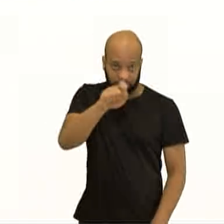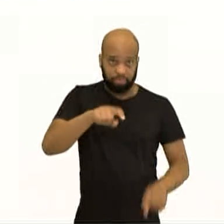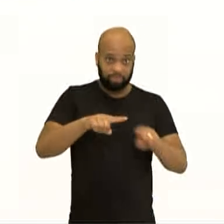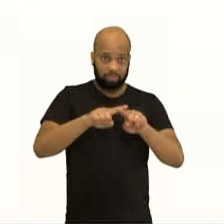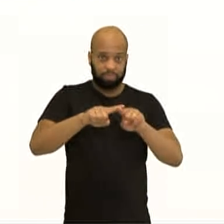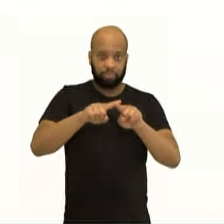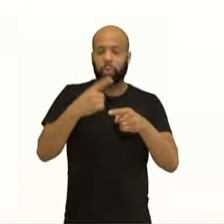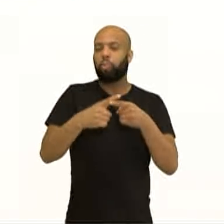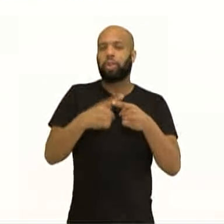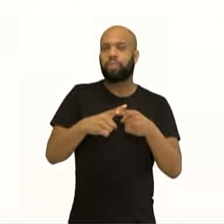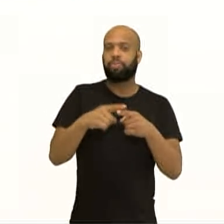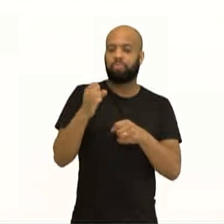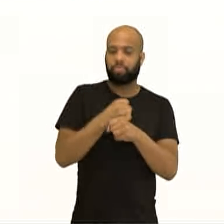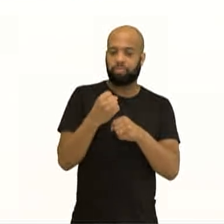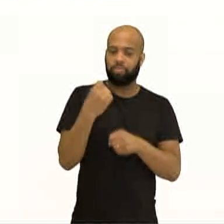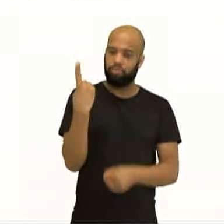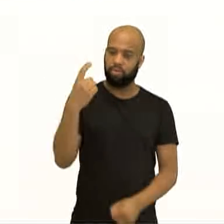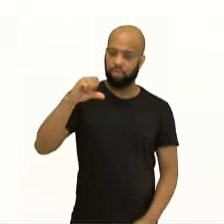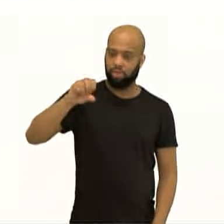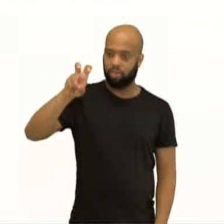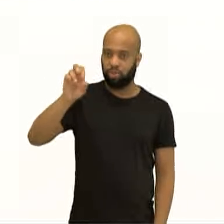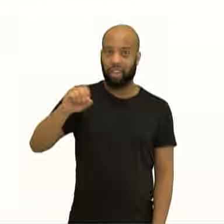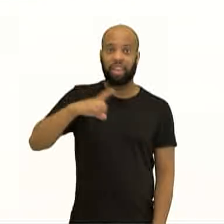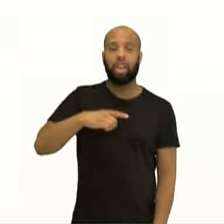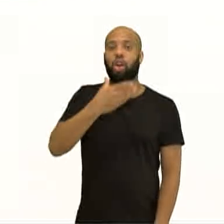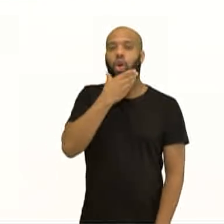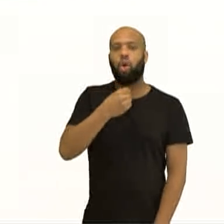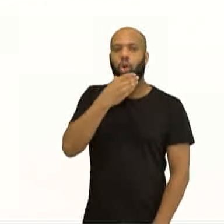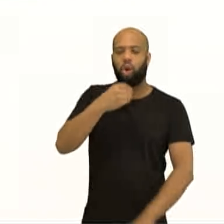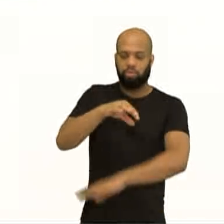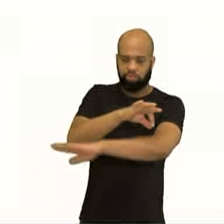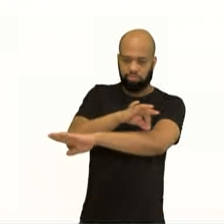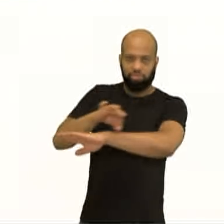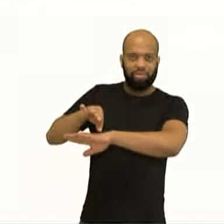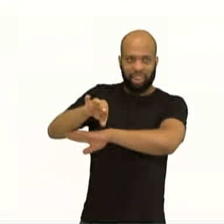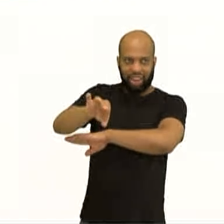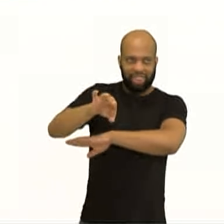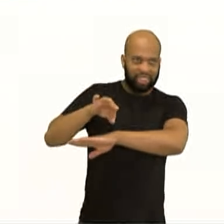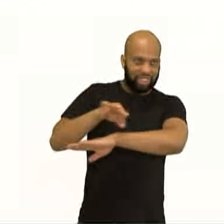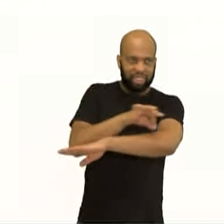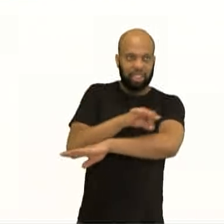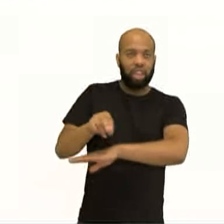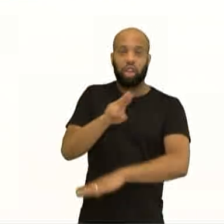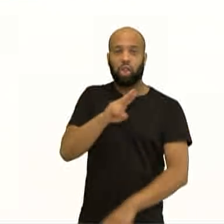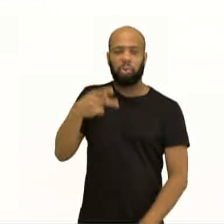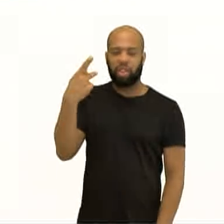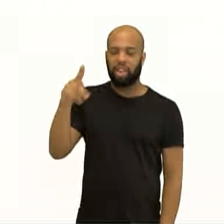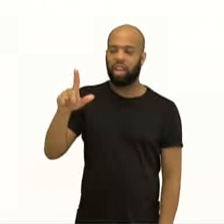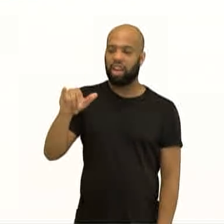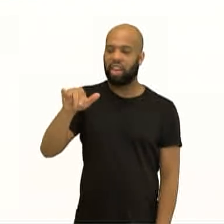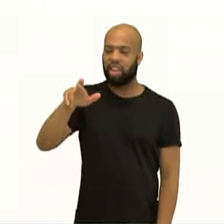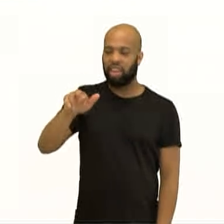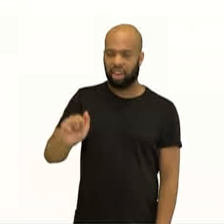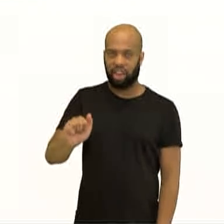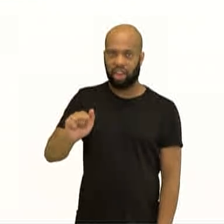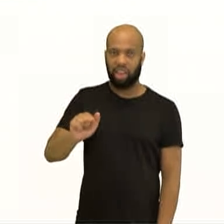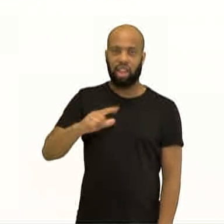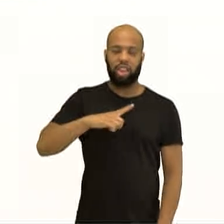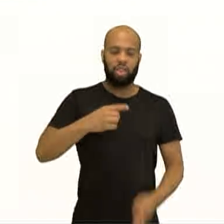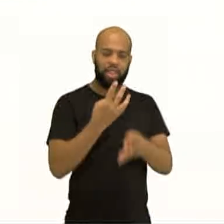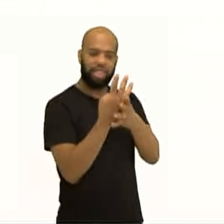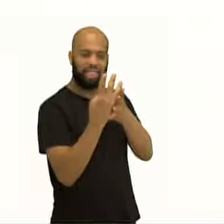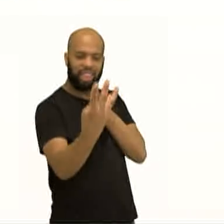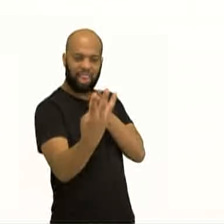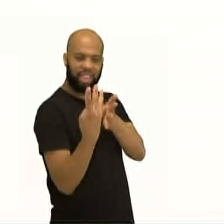de 1950, o arquiteto Caio Rubens Romero Lira, que costumava jogar tênis com